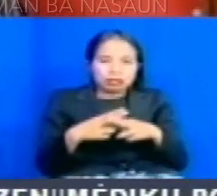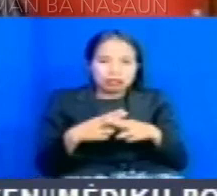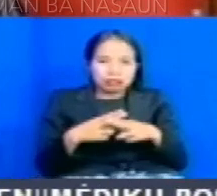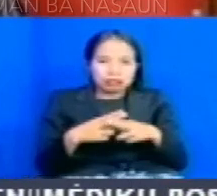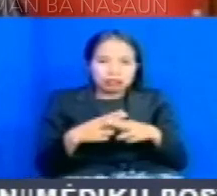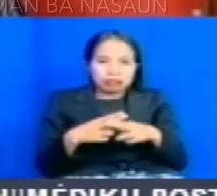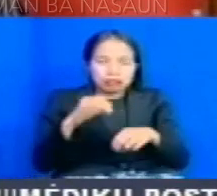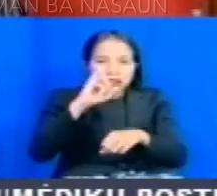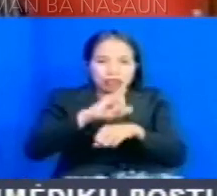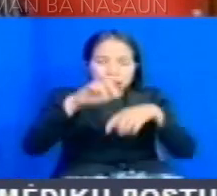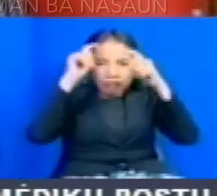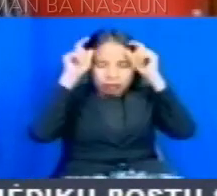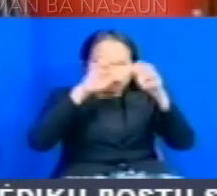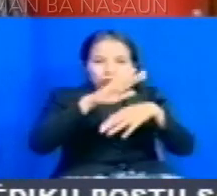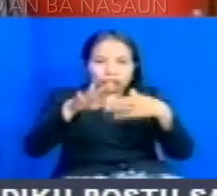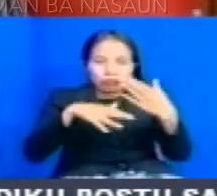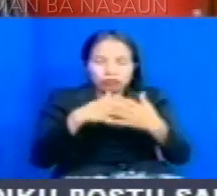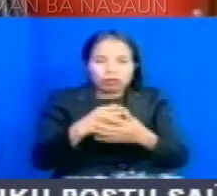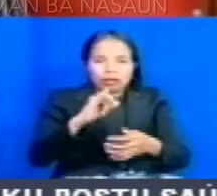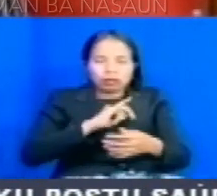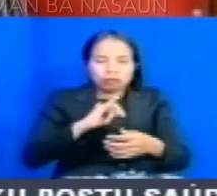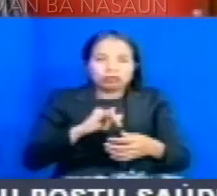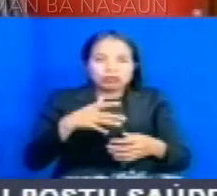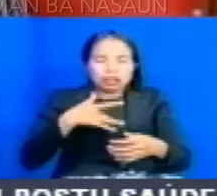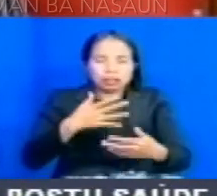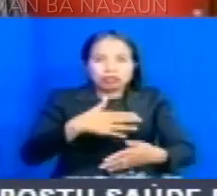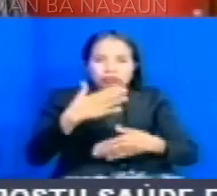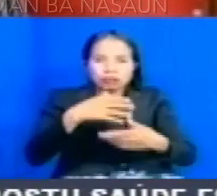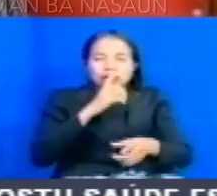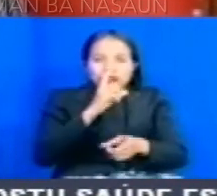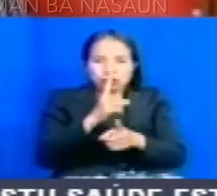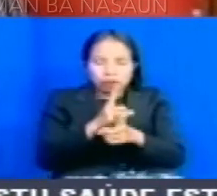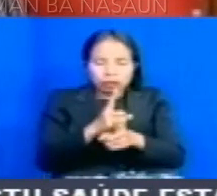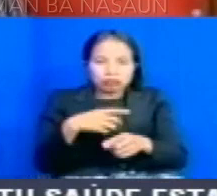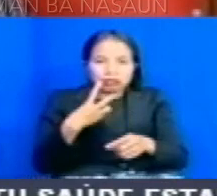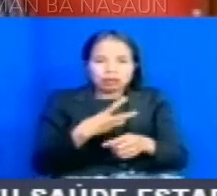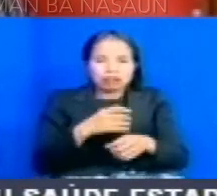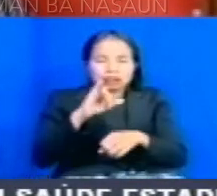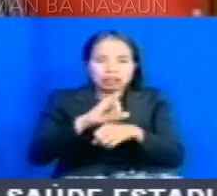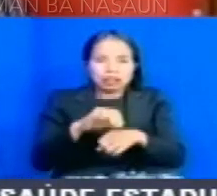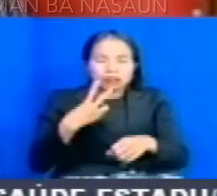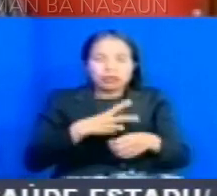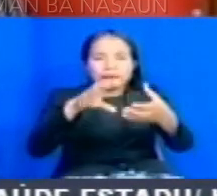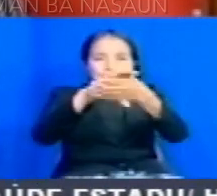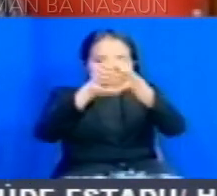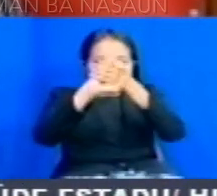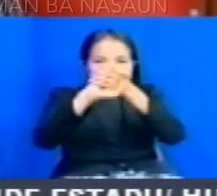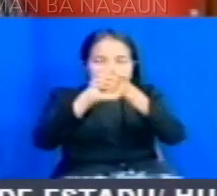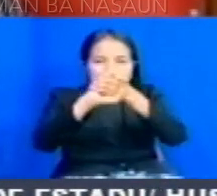ha sente honrado ho haxolo tebes, tambane hodi Igreja na nara ami mos hato amina congratula, ho mos